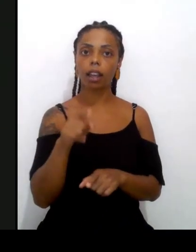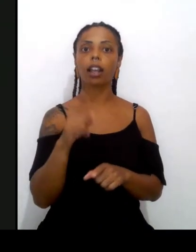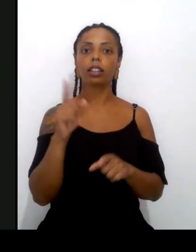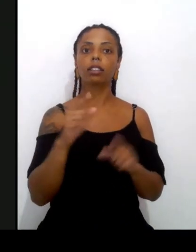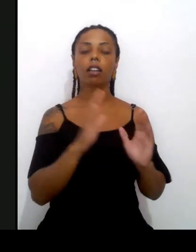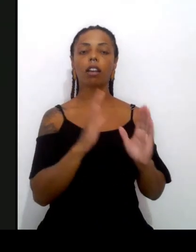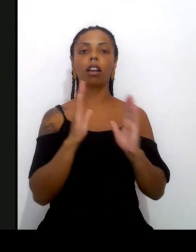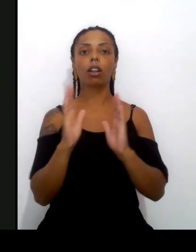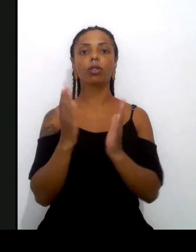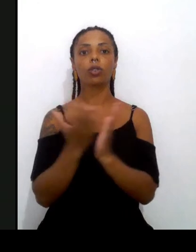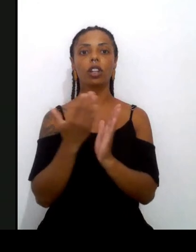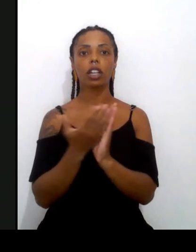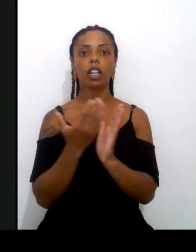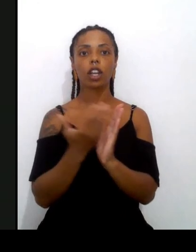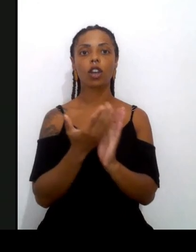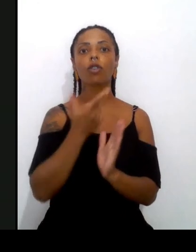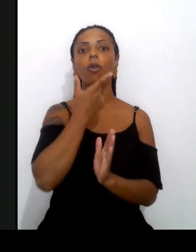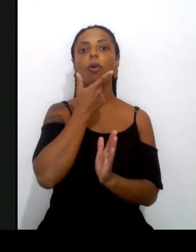guerra